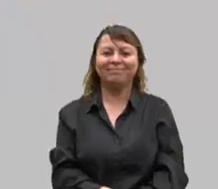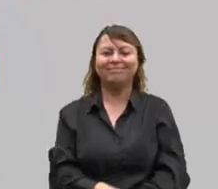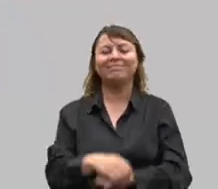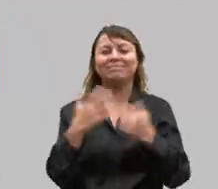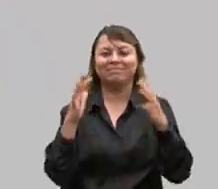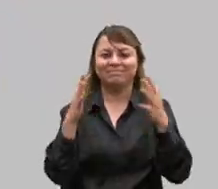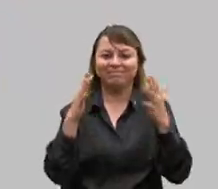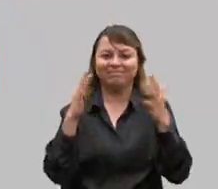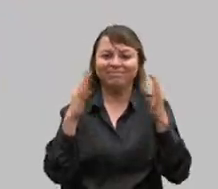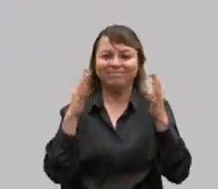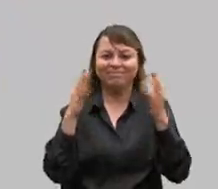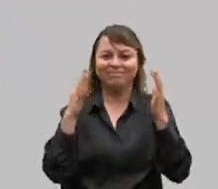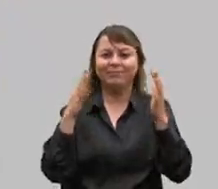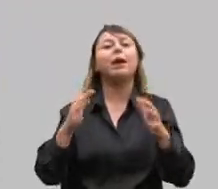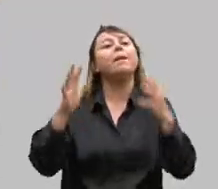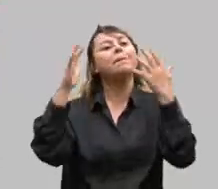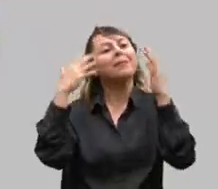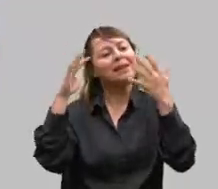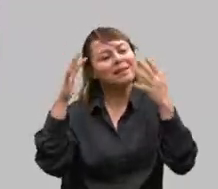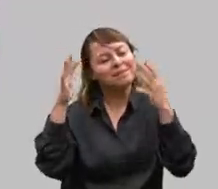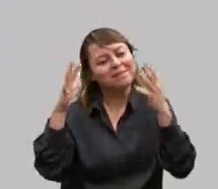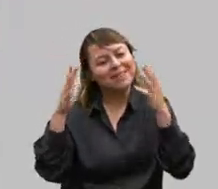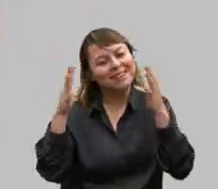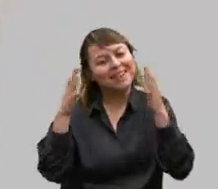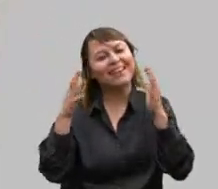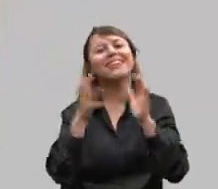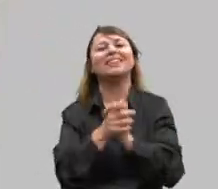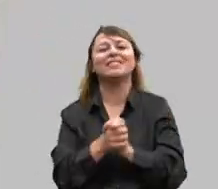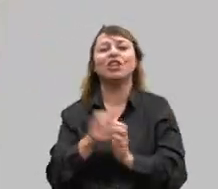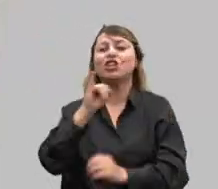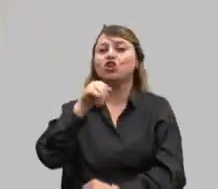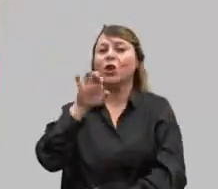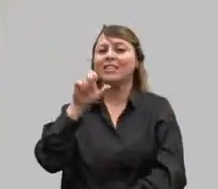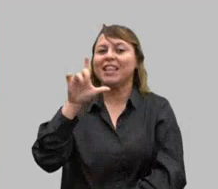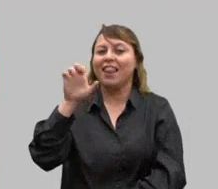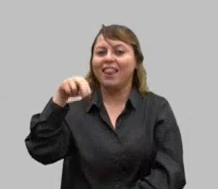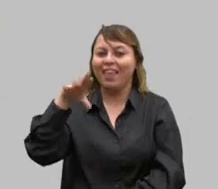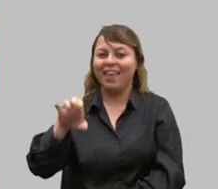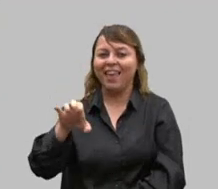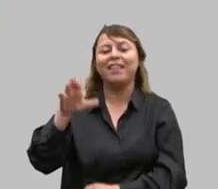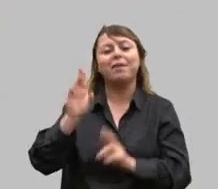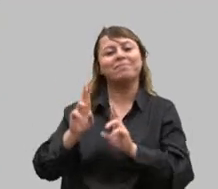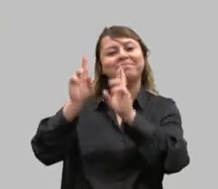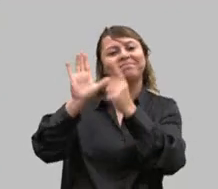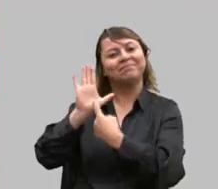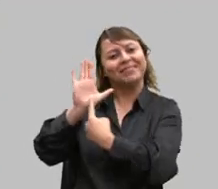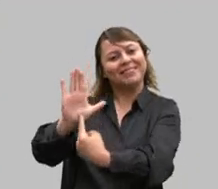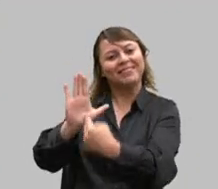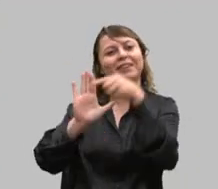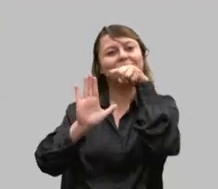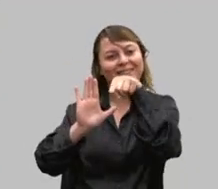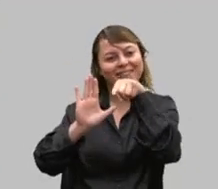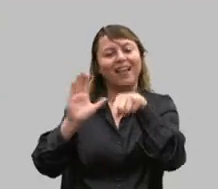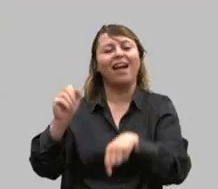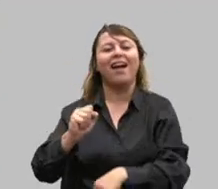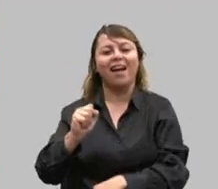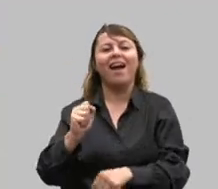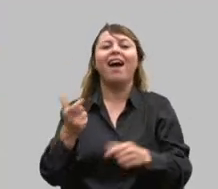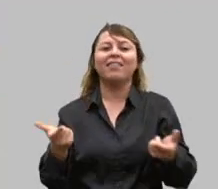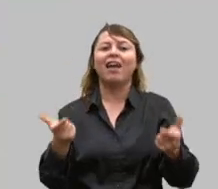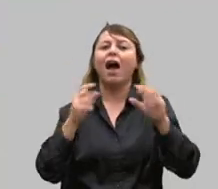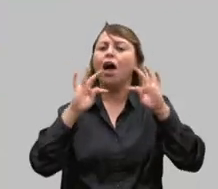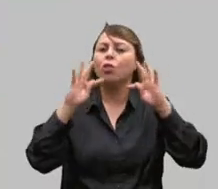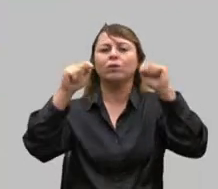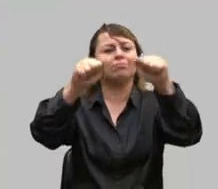Parabéns vereadora joycilene representando aqui a câmara municipal Joaquim Felício e todos as